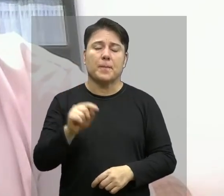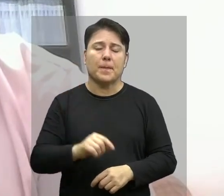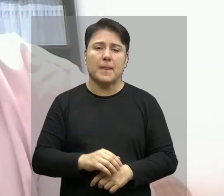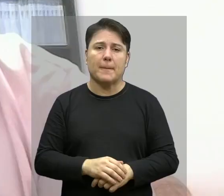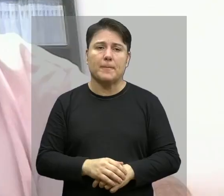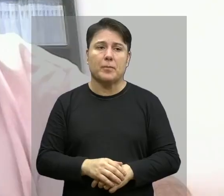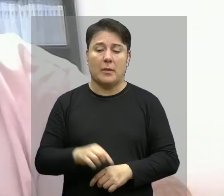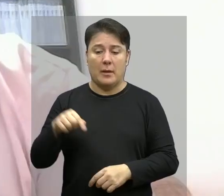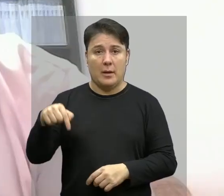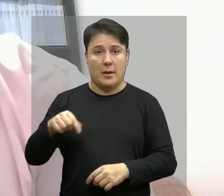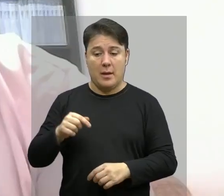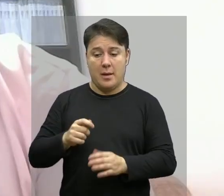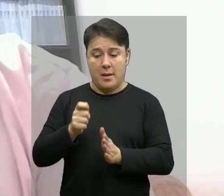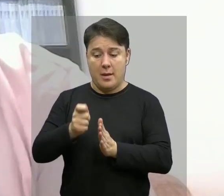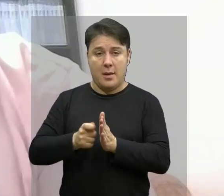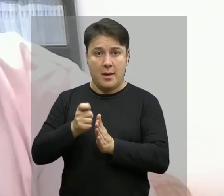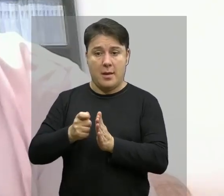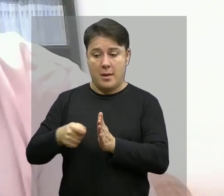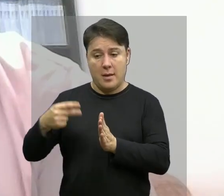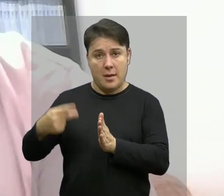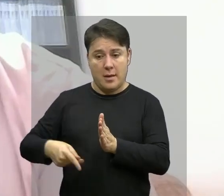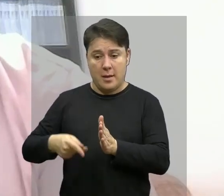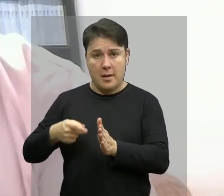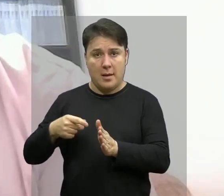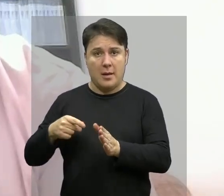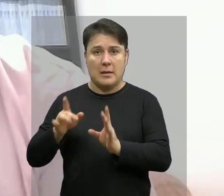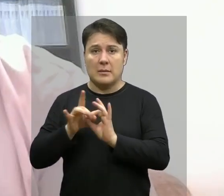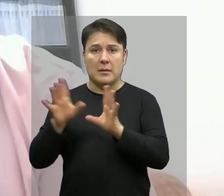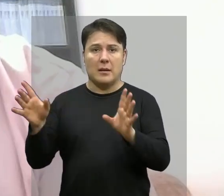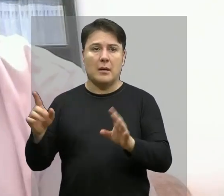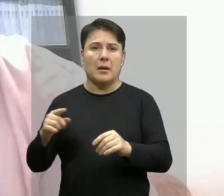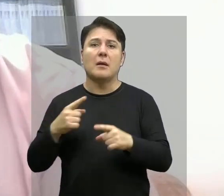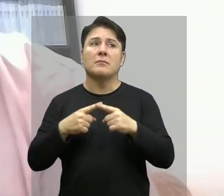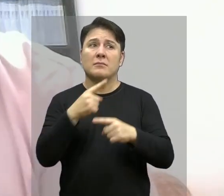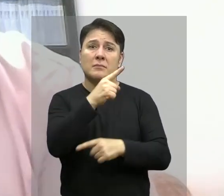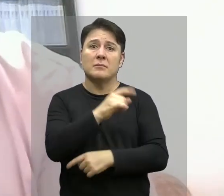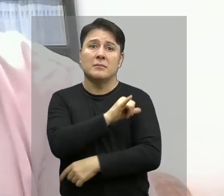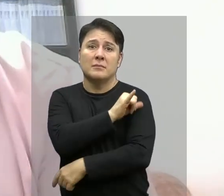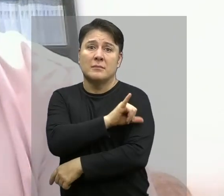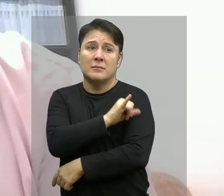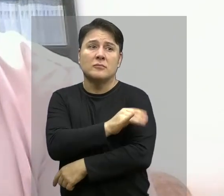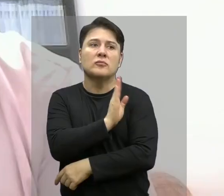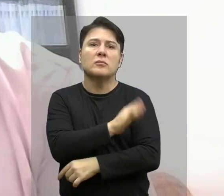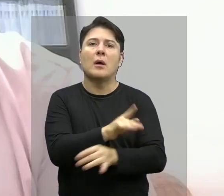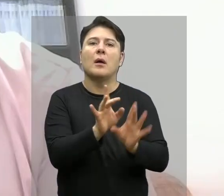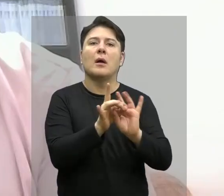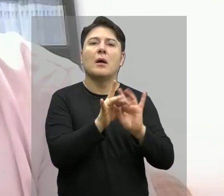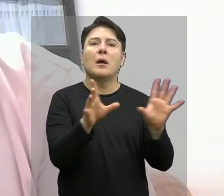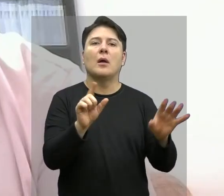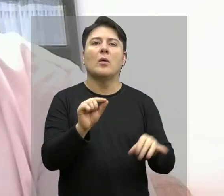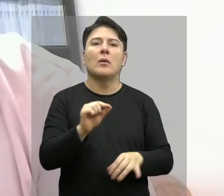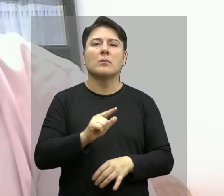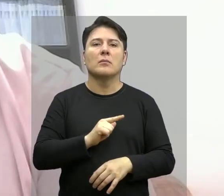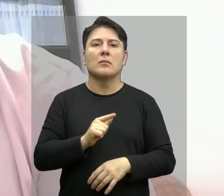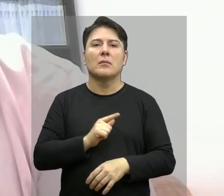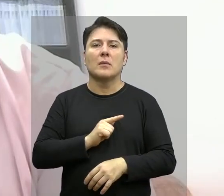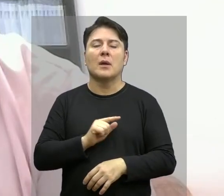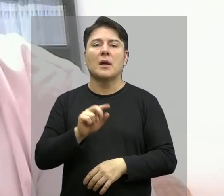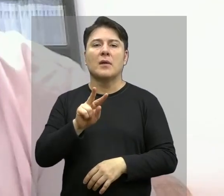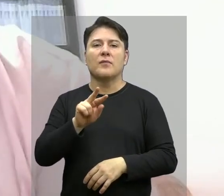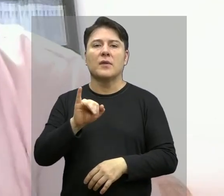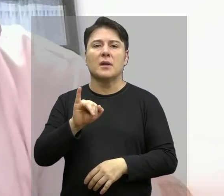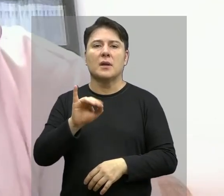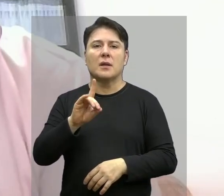na cidade de vocês aí, como está acontecendo no Rio de Janeiro, que está sendo liberado, aquelas videoloterias, que nada